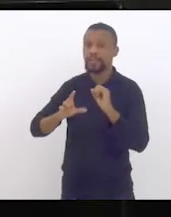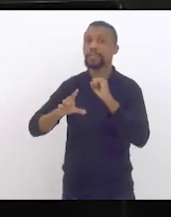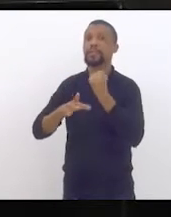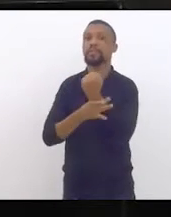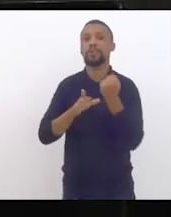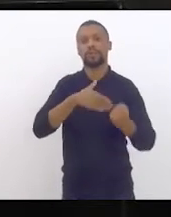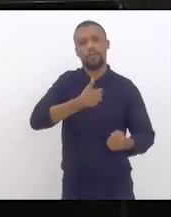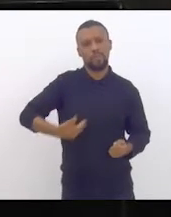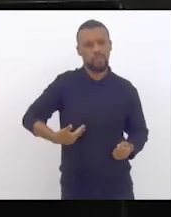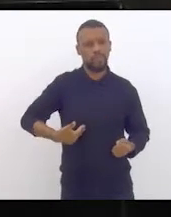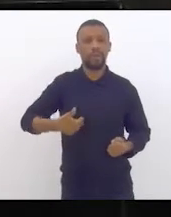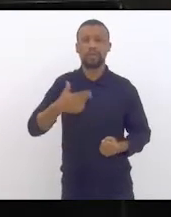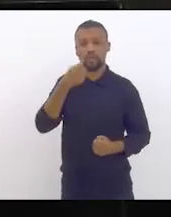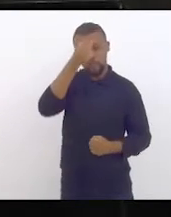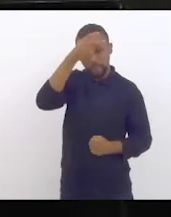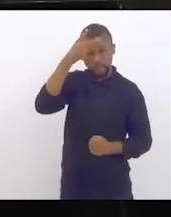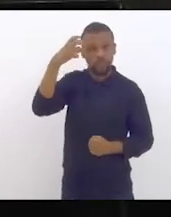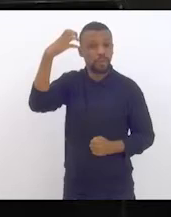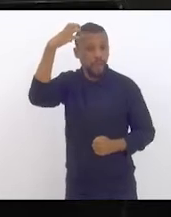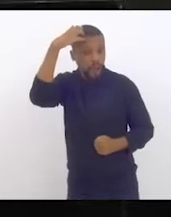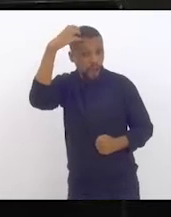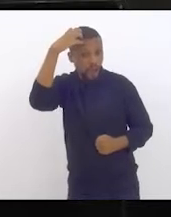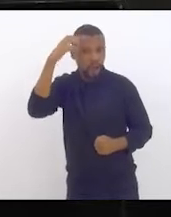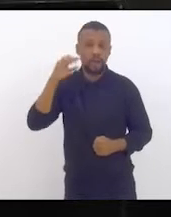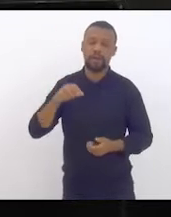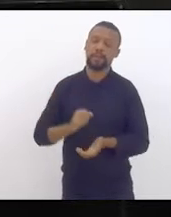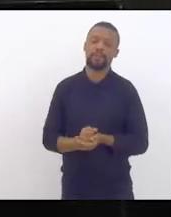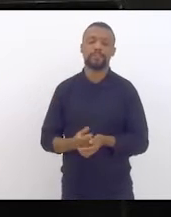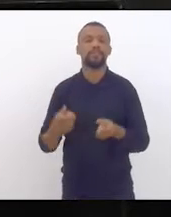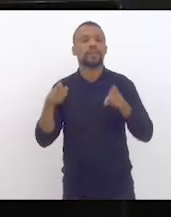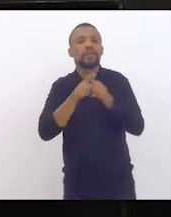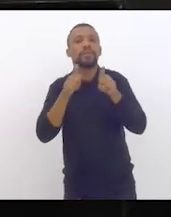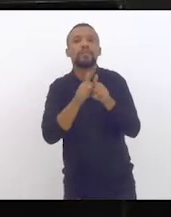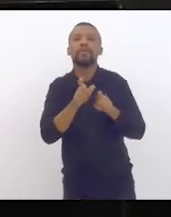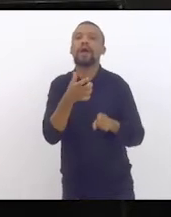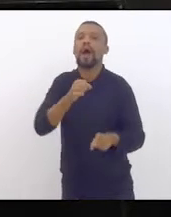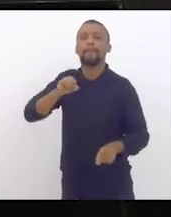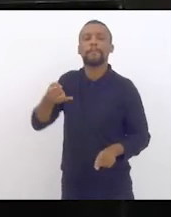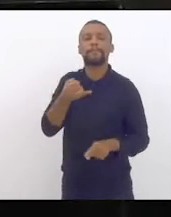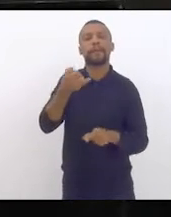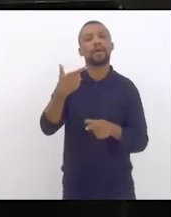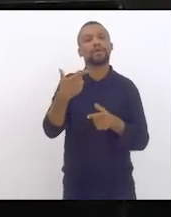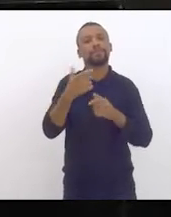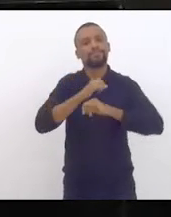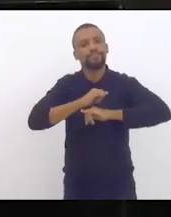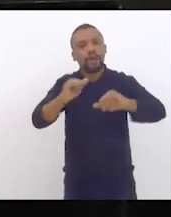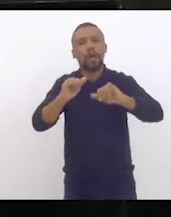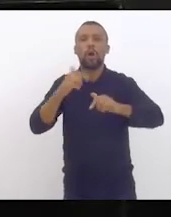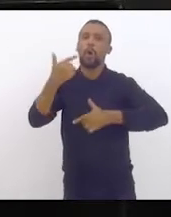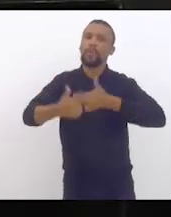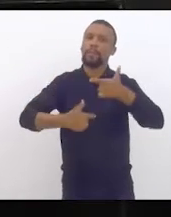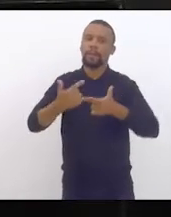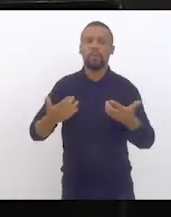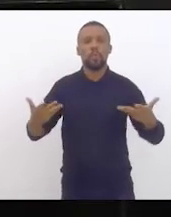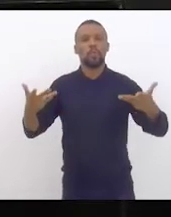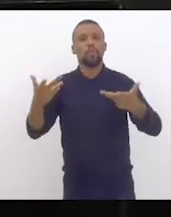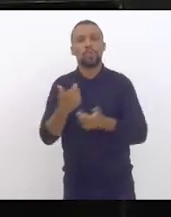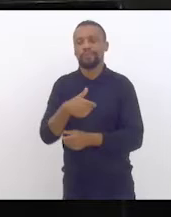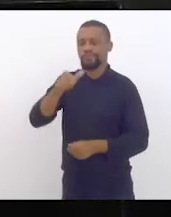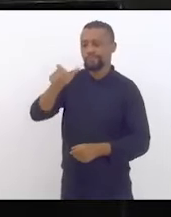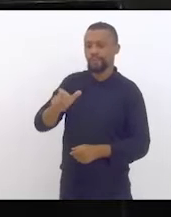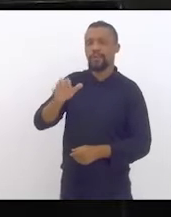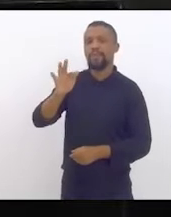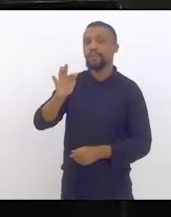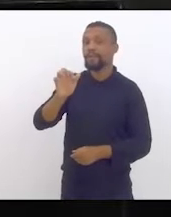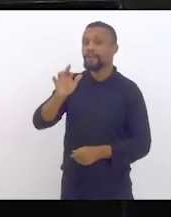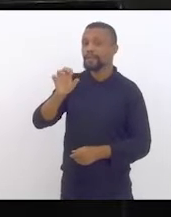do meu Município e eu não posso deixar também aqui de ressaltar o trabalho brilhante do prefeito Fernando Jordão